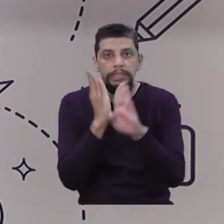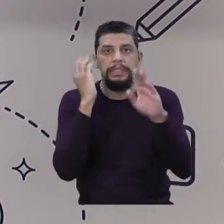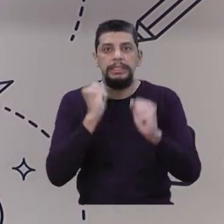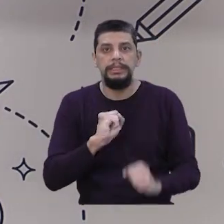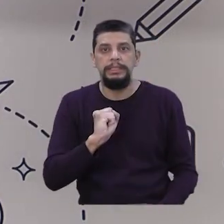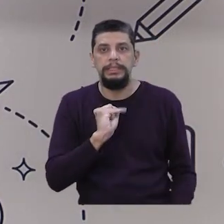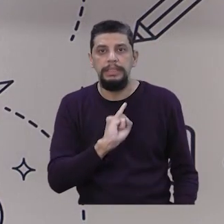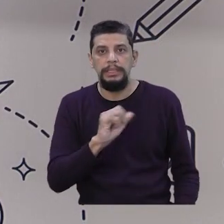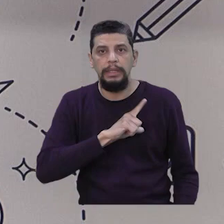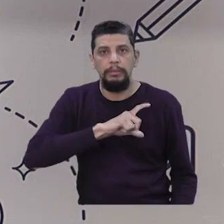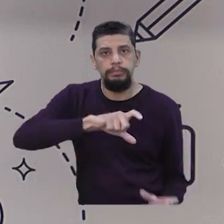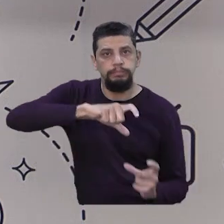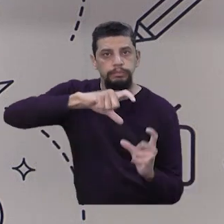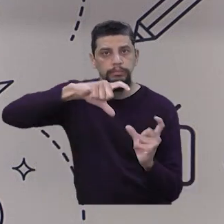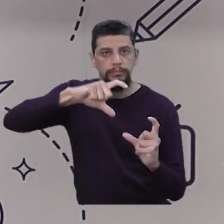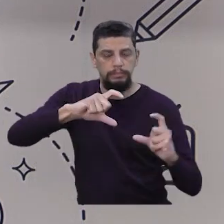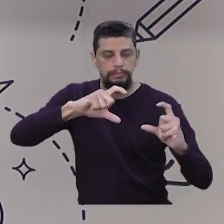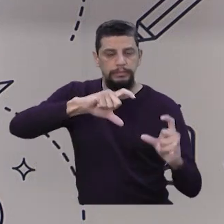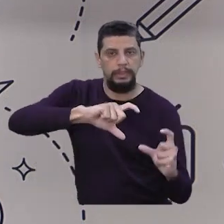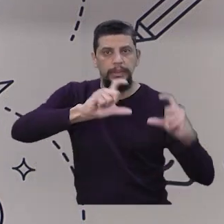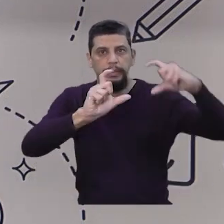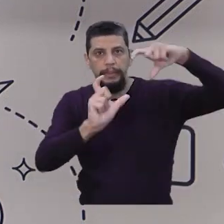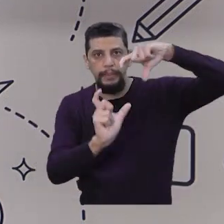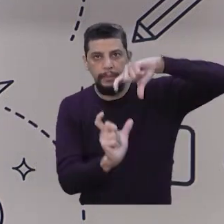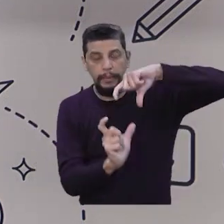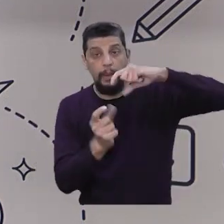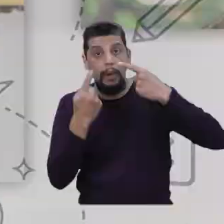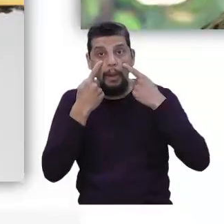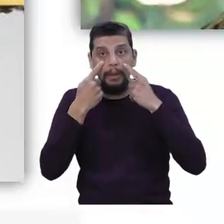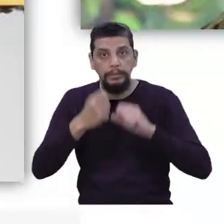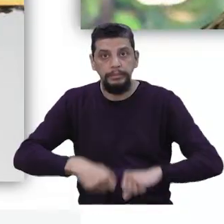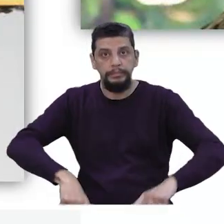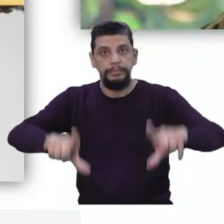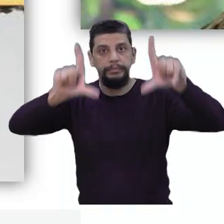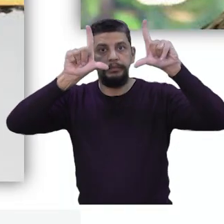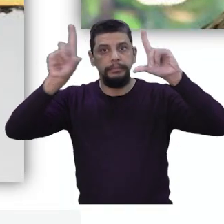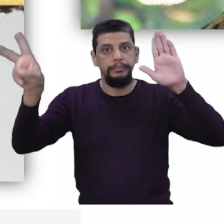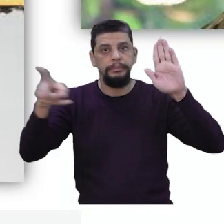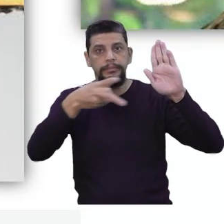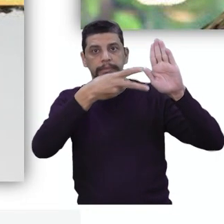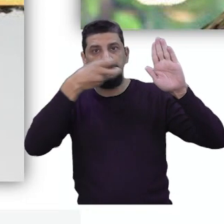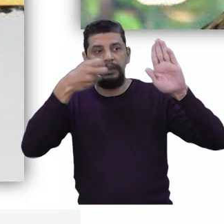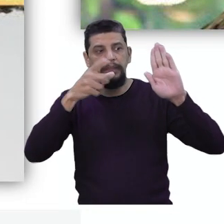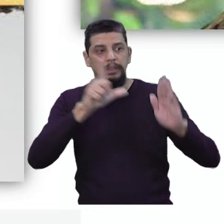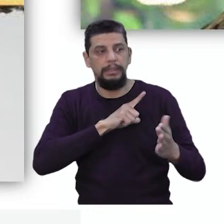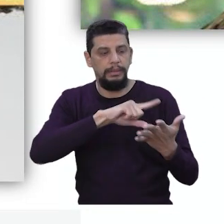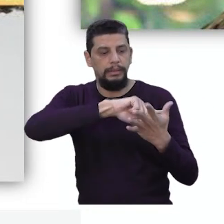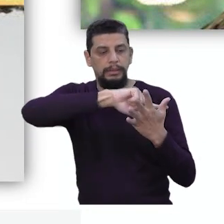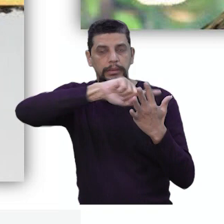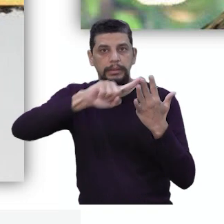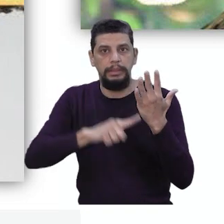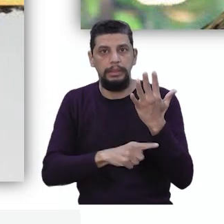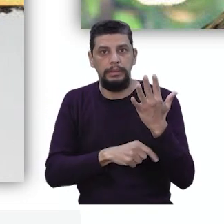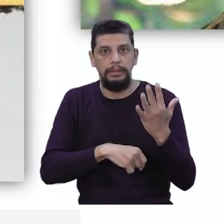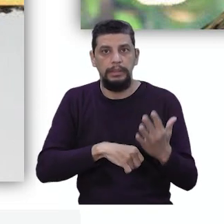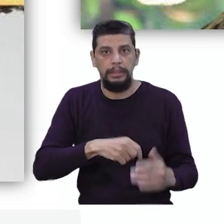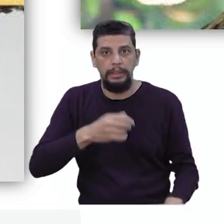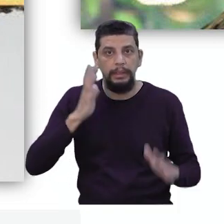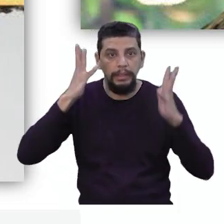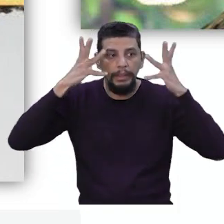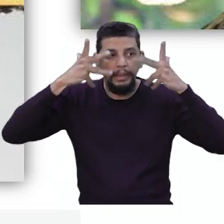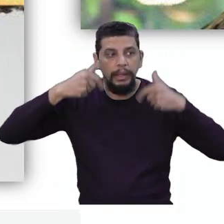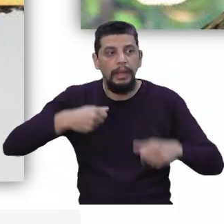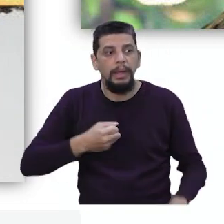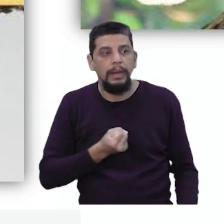deles está de ponta cabeça. Então, de olho na telinha. Nós temos aqui 5 animais